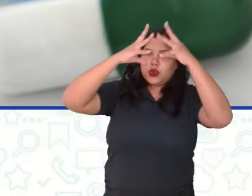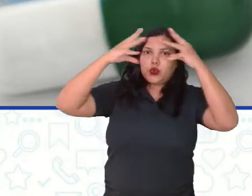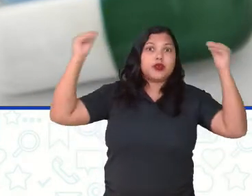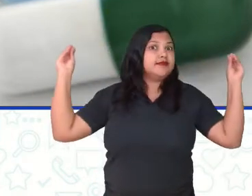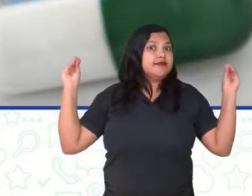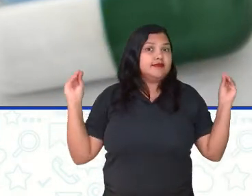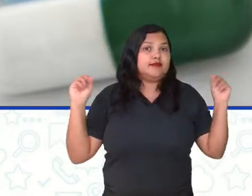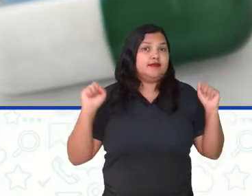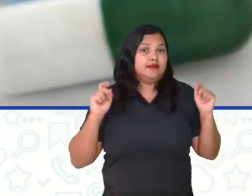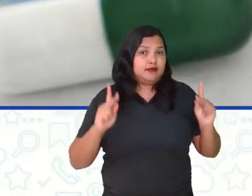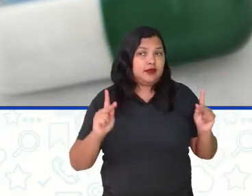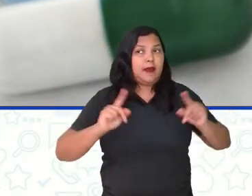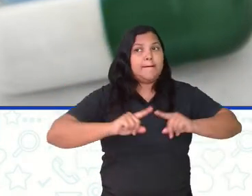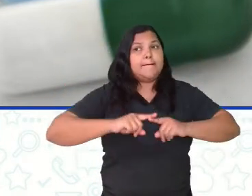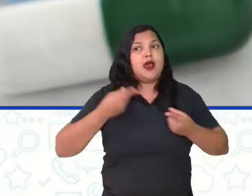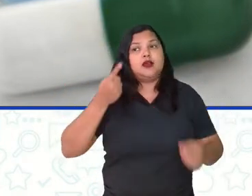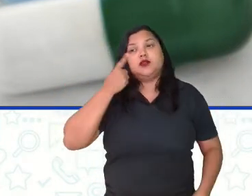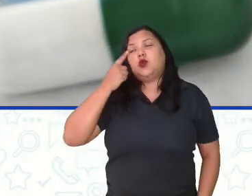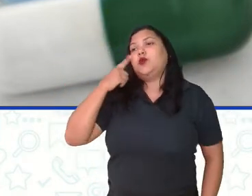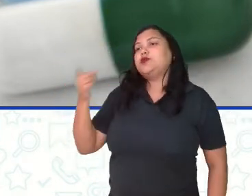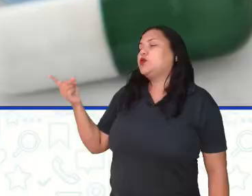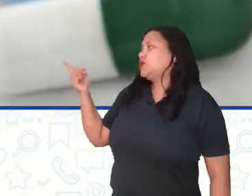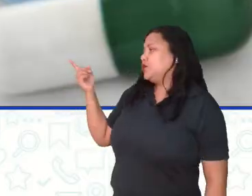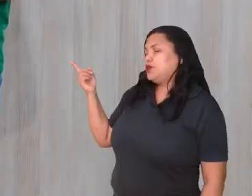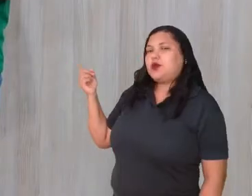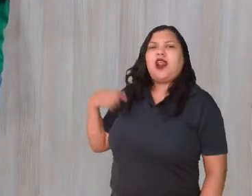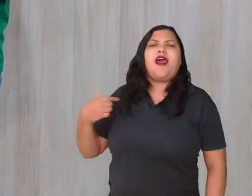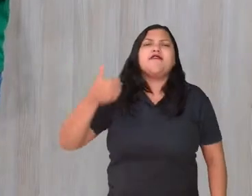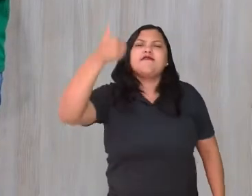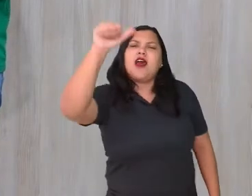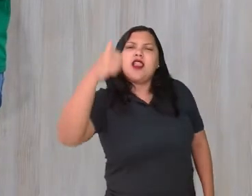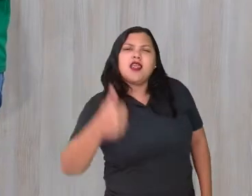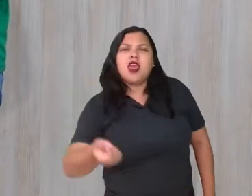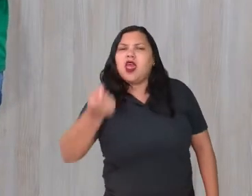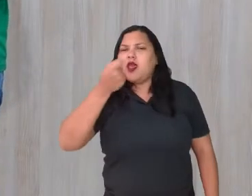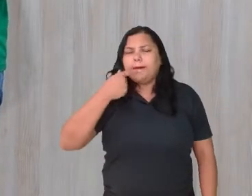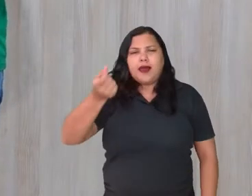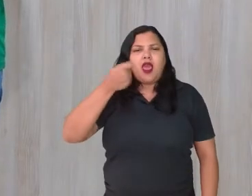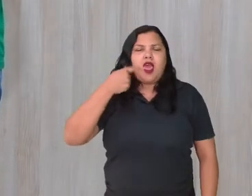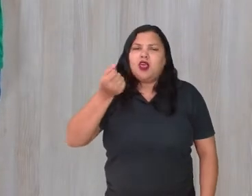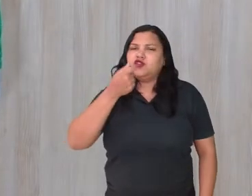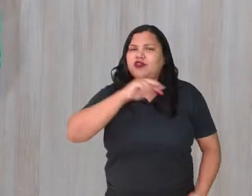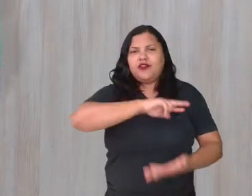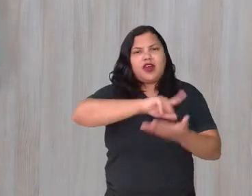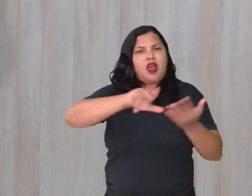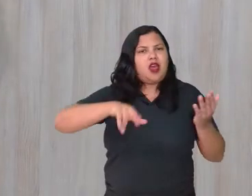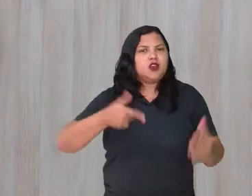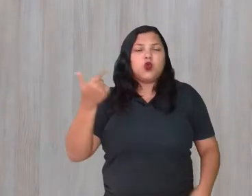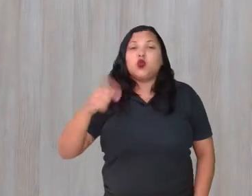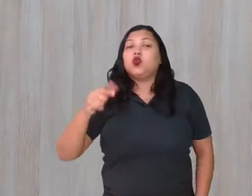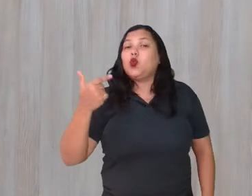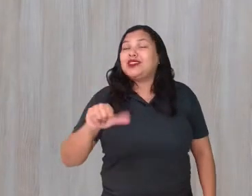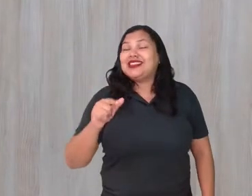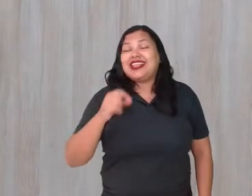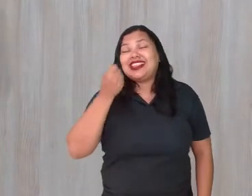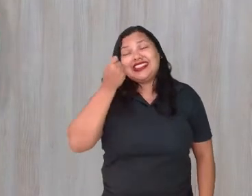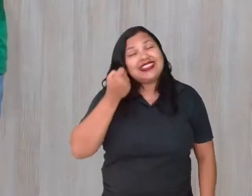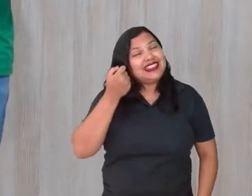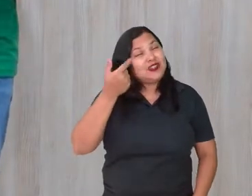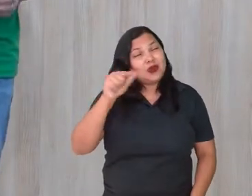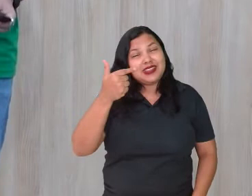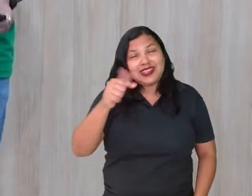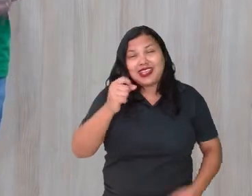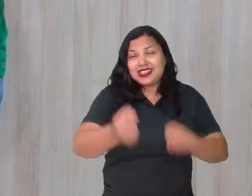problema proposto. Mas poderíamos avaliar remédios e mais remédios aí e a gente não teria nenhum deles